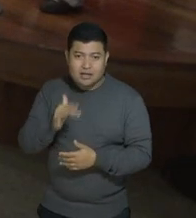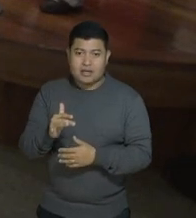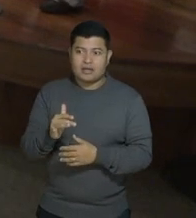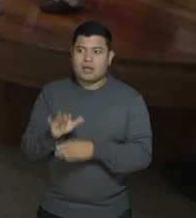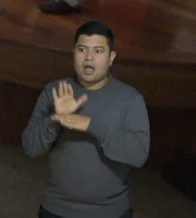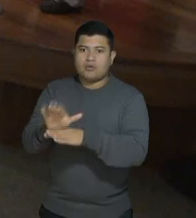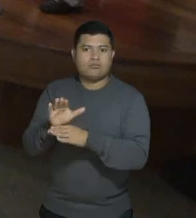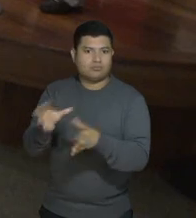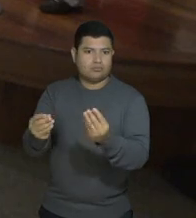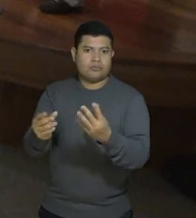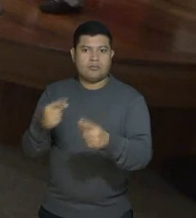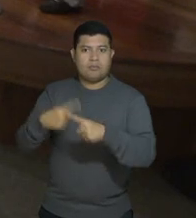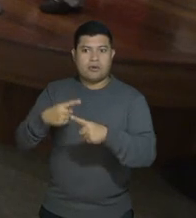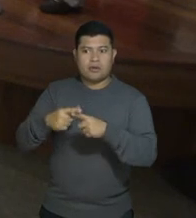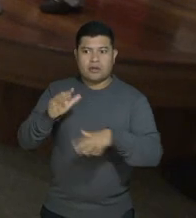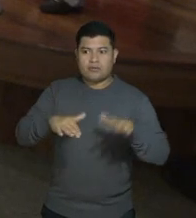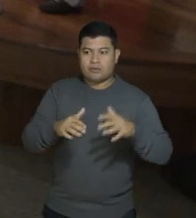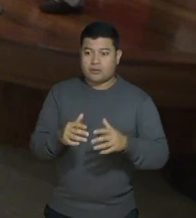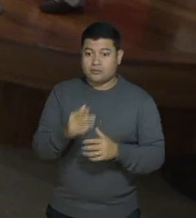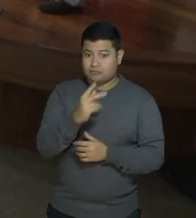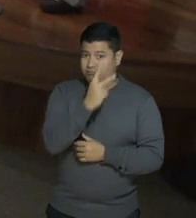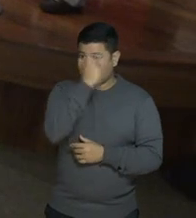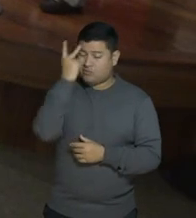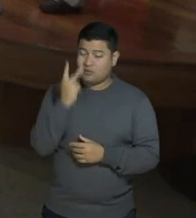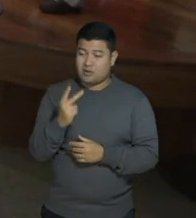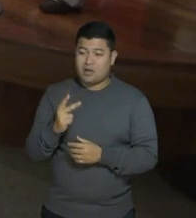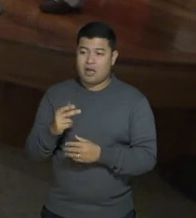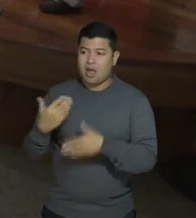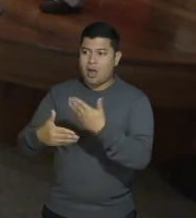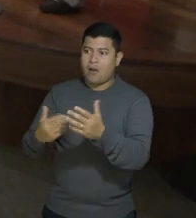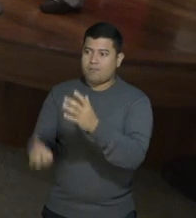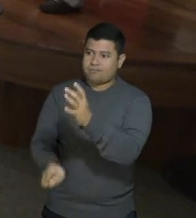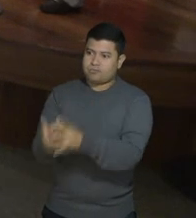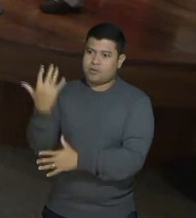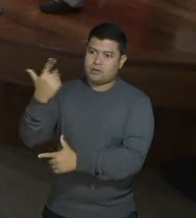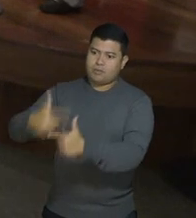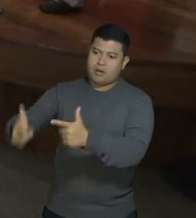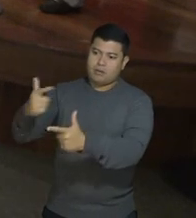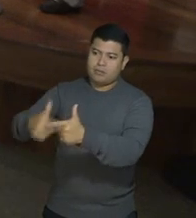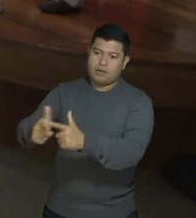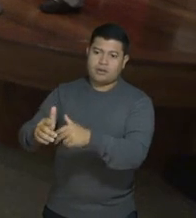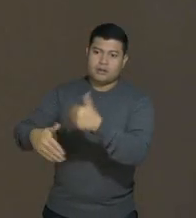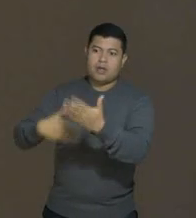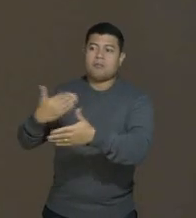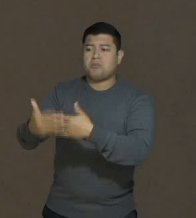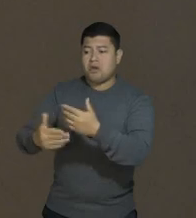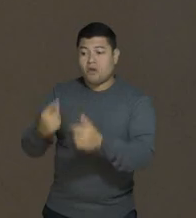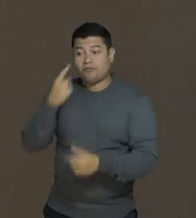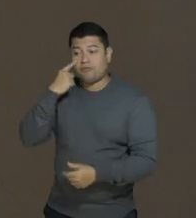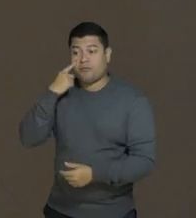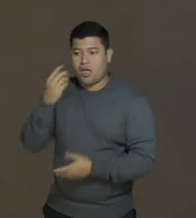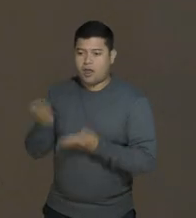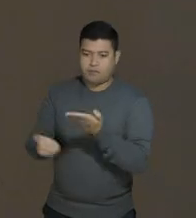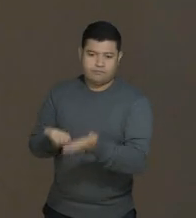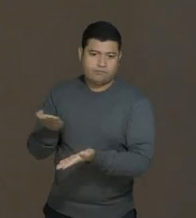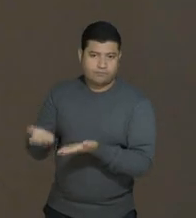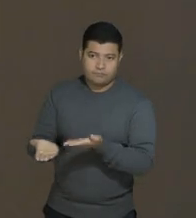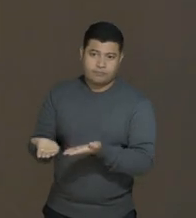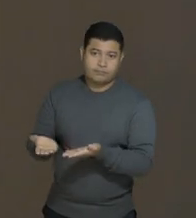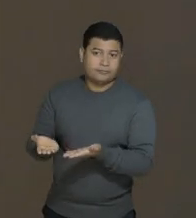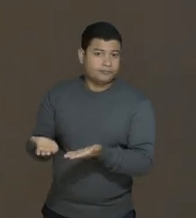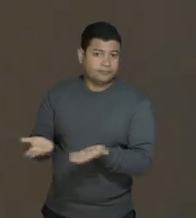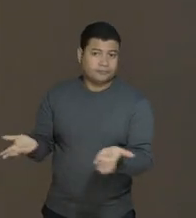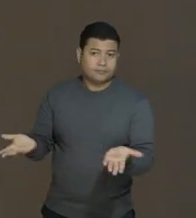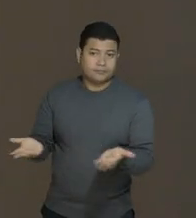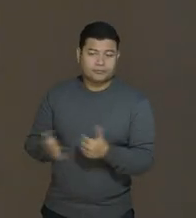criar o problema para depois tratar. Quer ver? Ele vai tocando... Sempre aí até